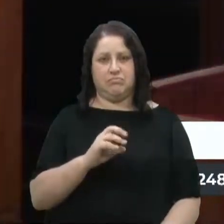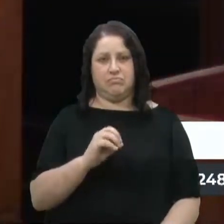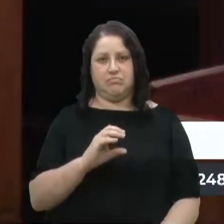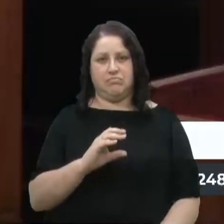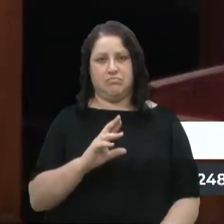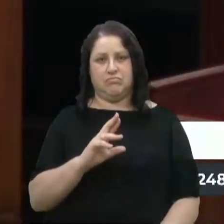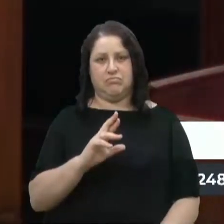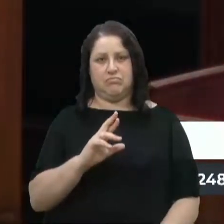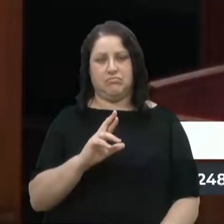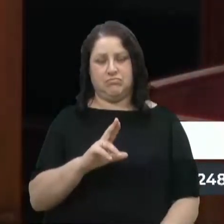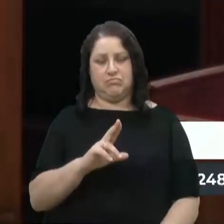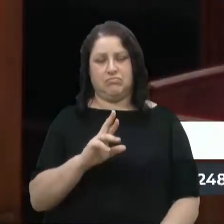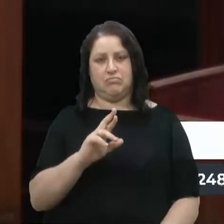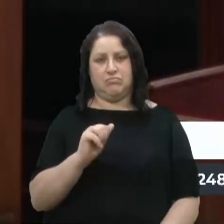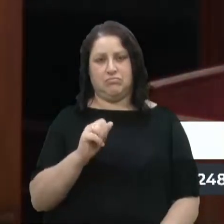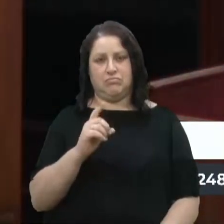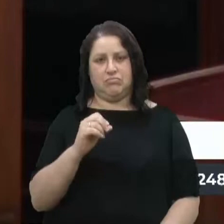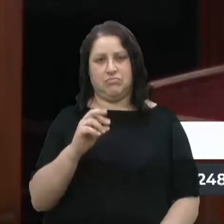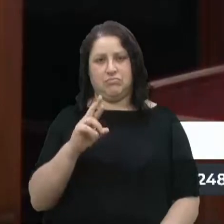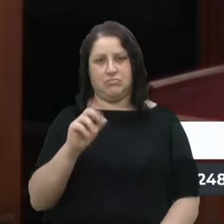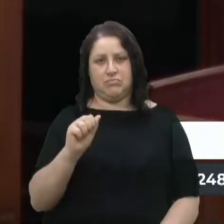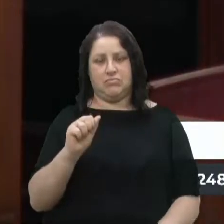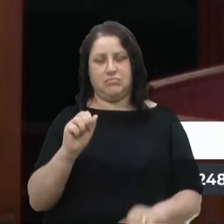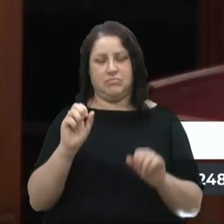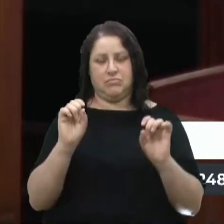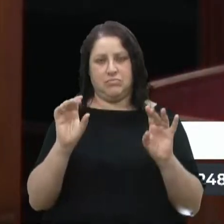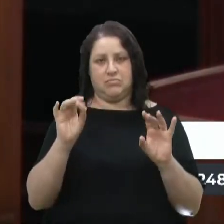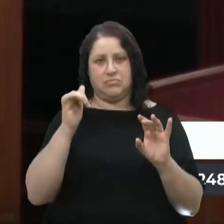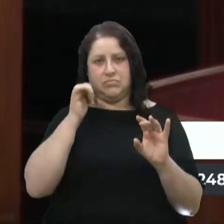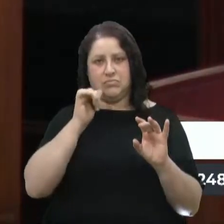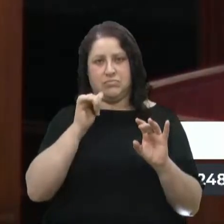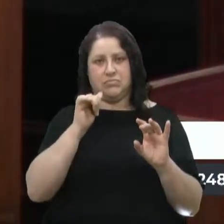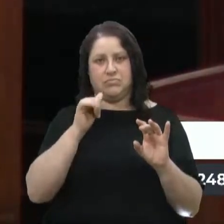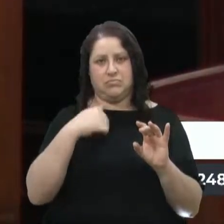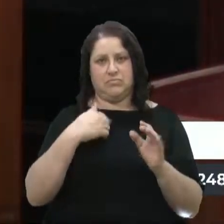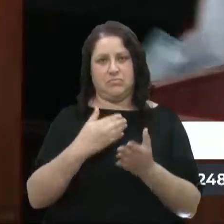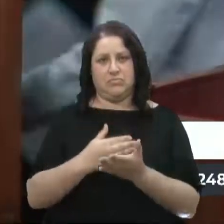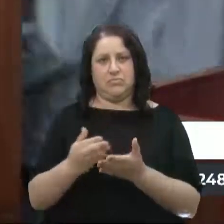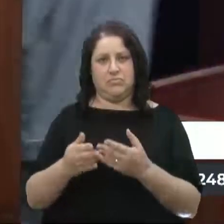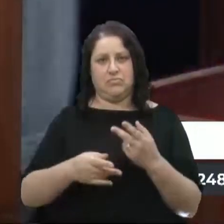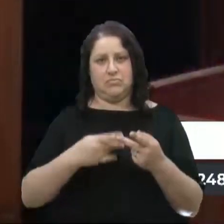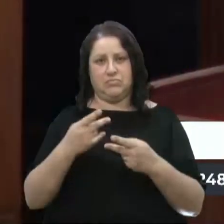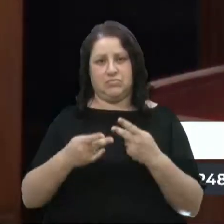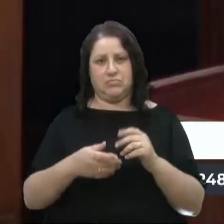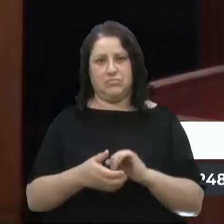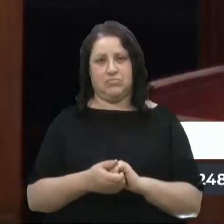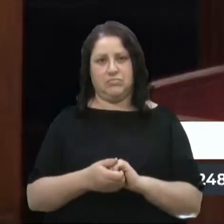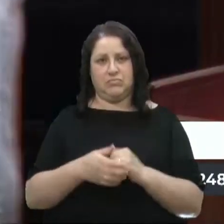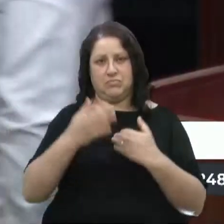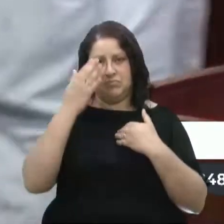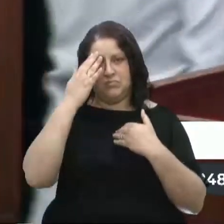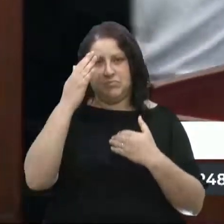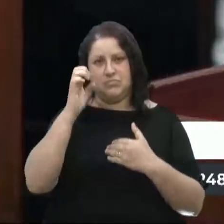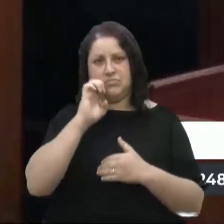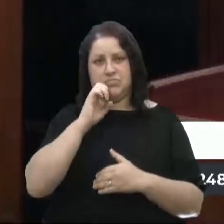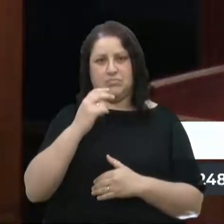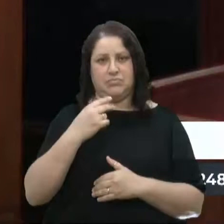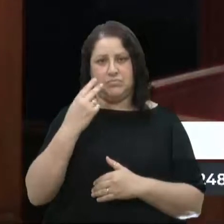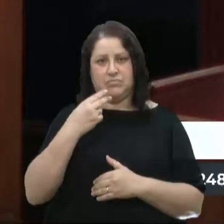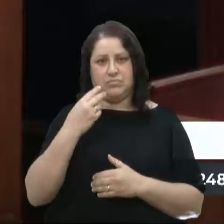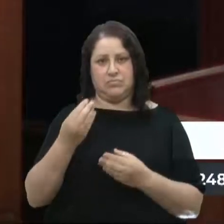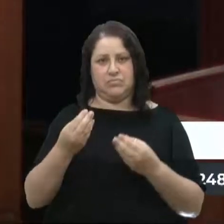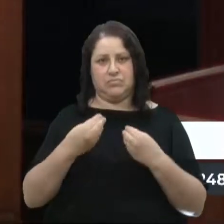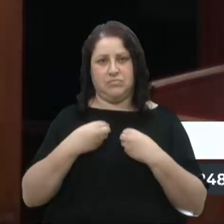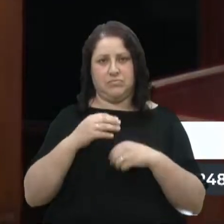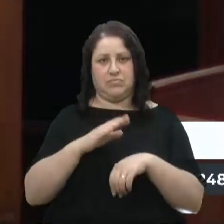gabinete, vem fazendo. Inicio minha fala, então, agradecendo à vereadora Estela pela cedência do espaço e vou pedir, então, para o pessoal